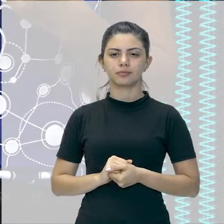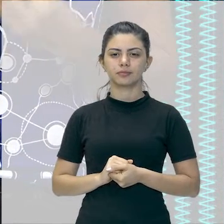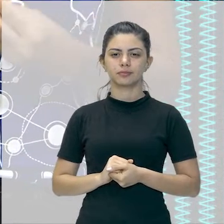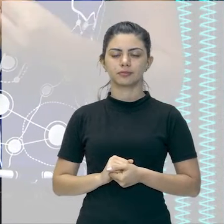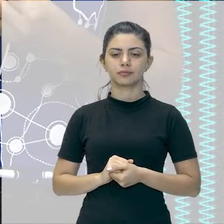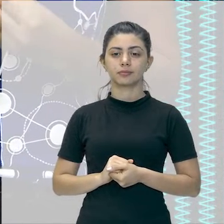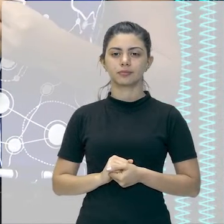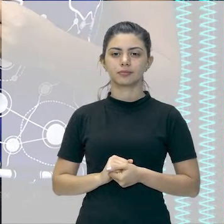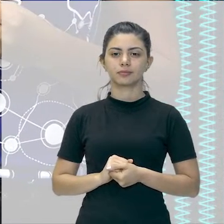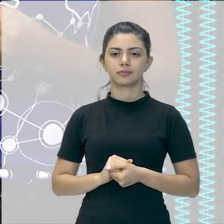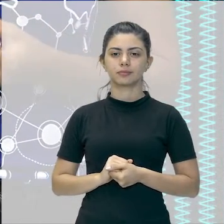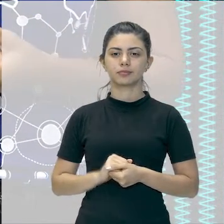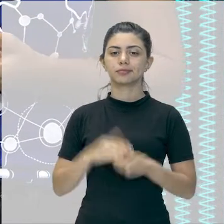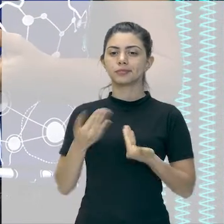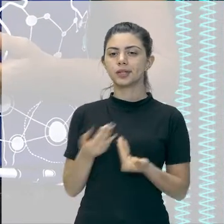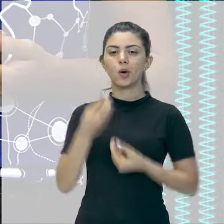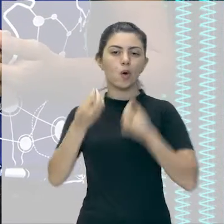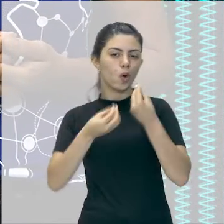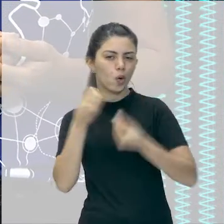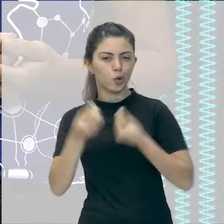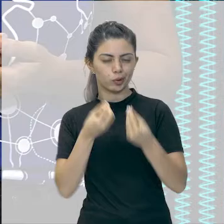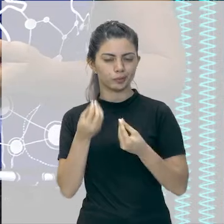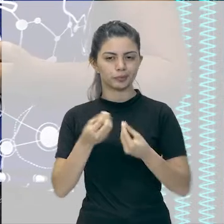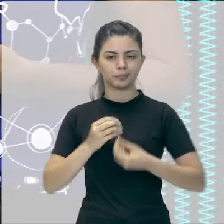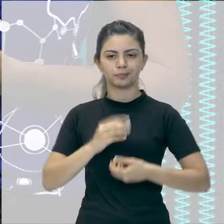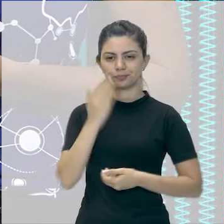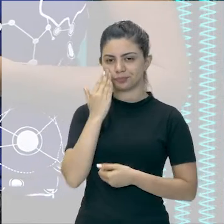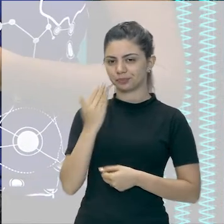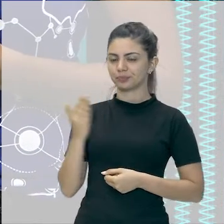Então, os elementos são os seguintes. Vamos lá.